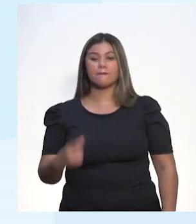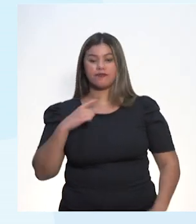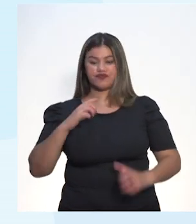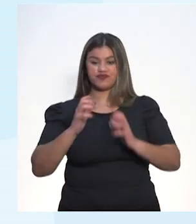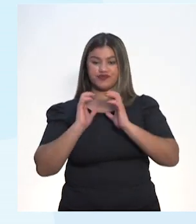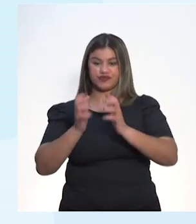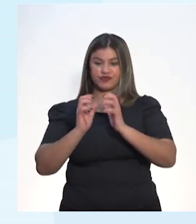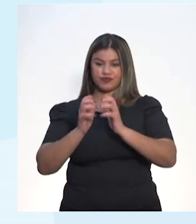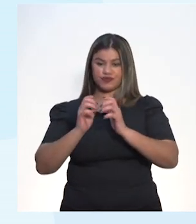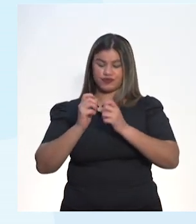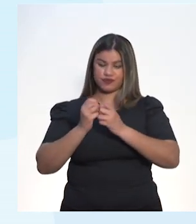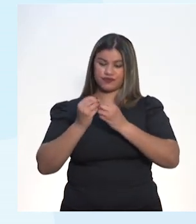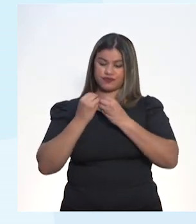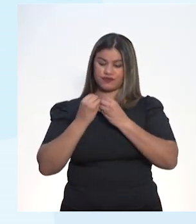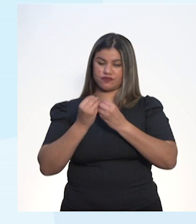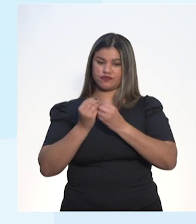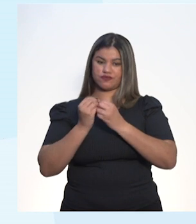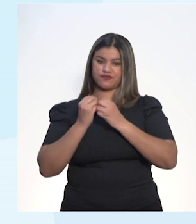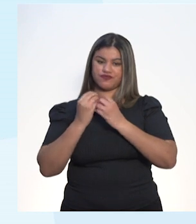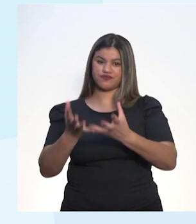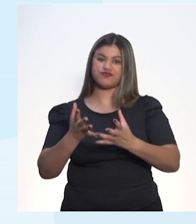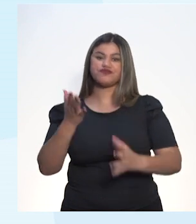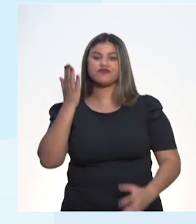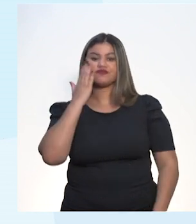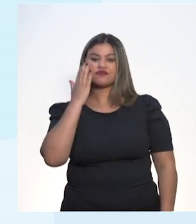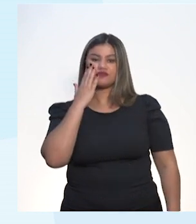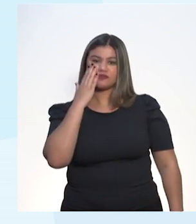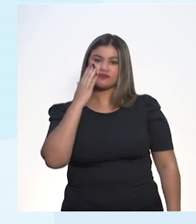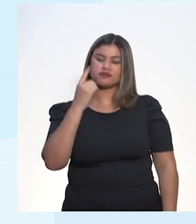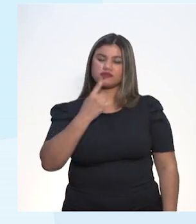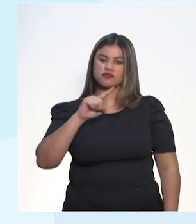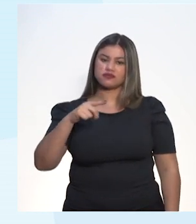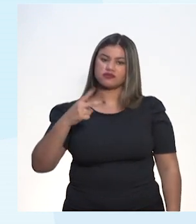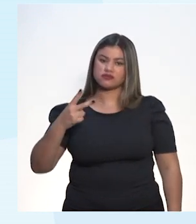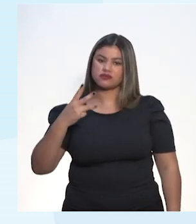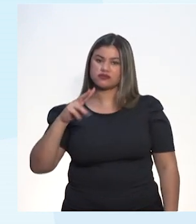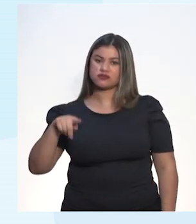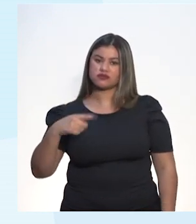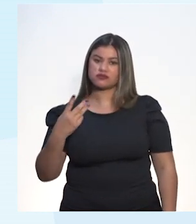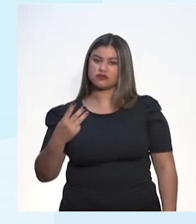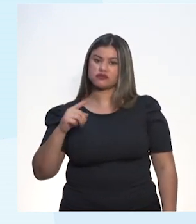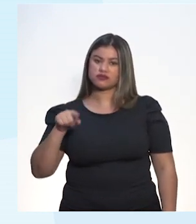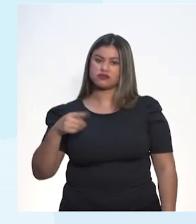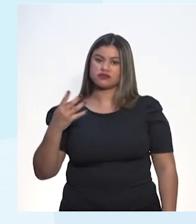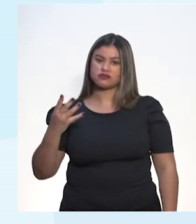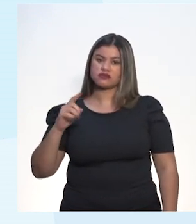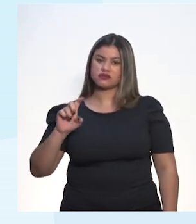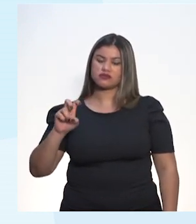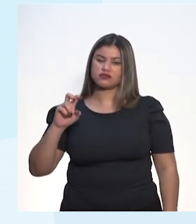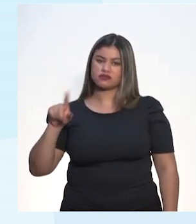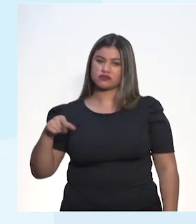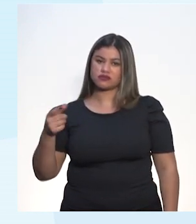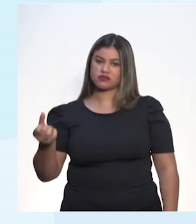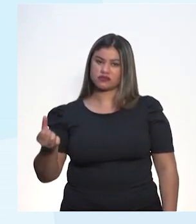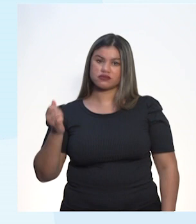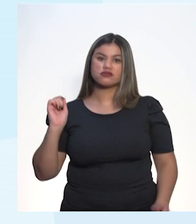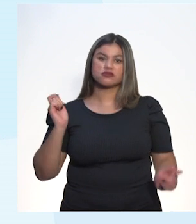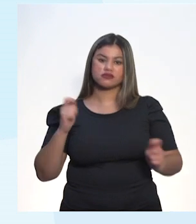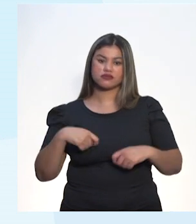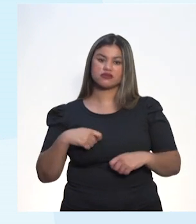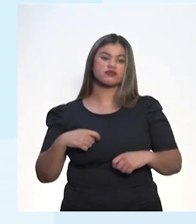amostral é 1, 2, 3, 4, 5 ou 6, que são as 6 possibilidades. Qual